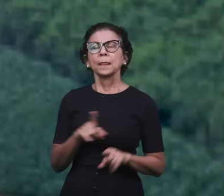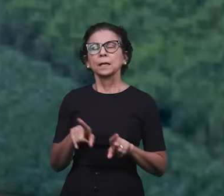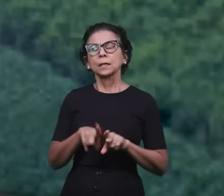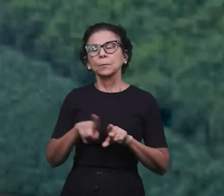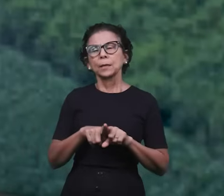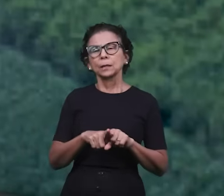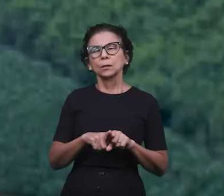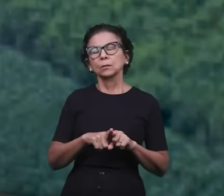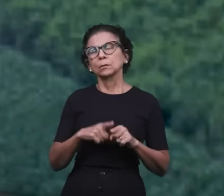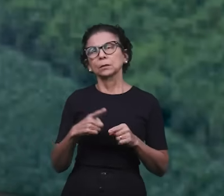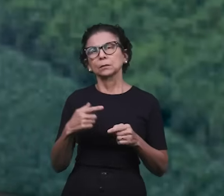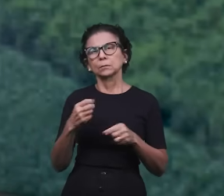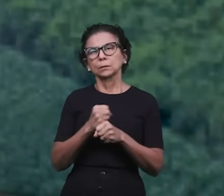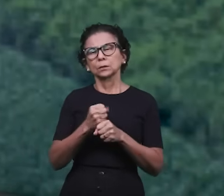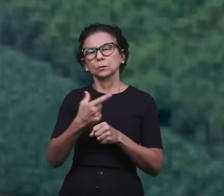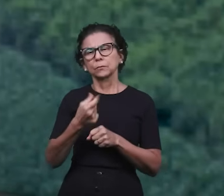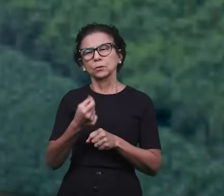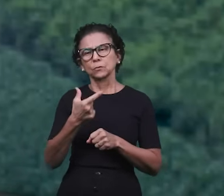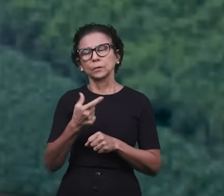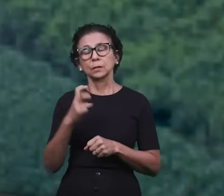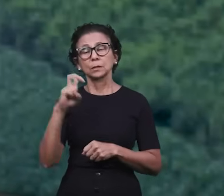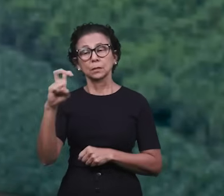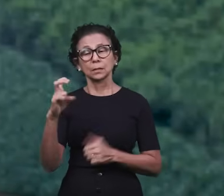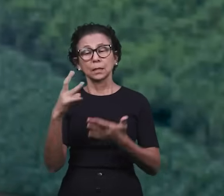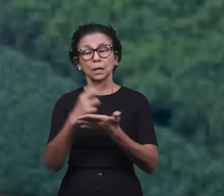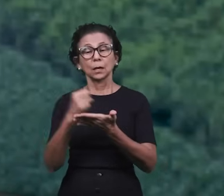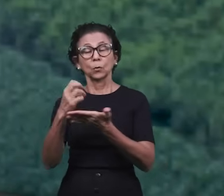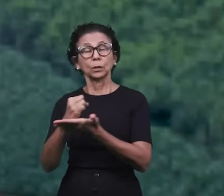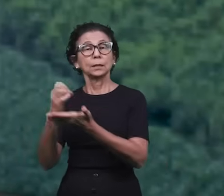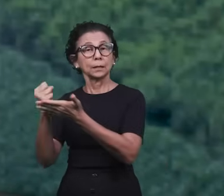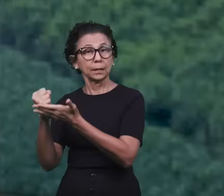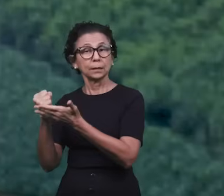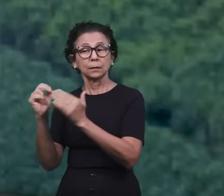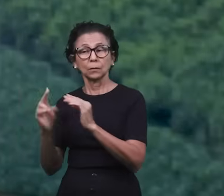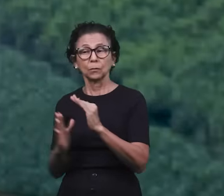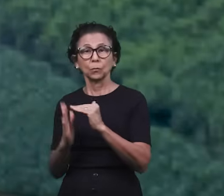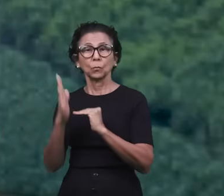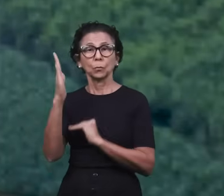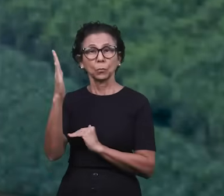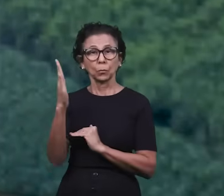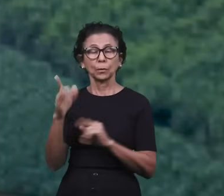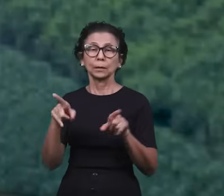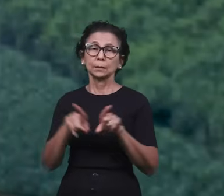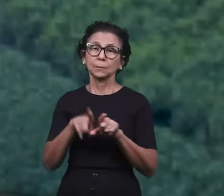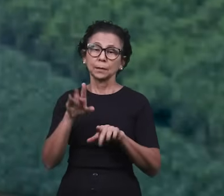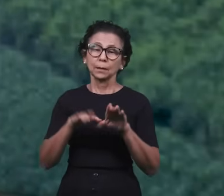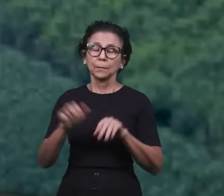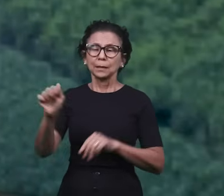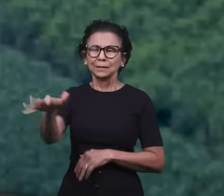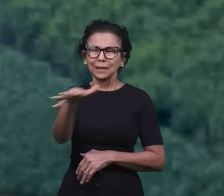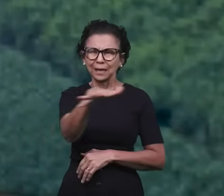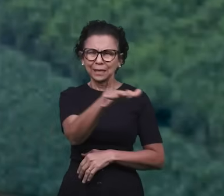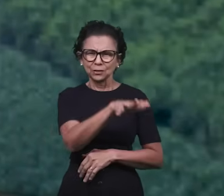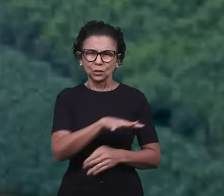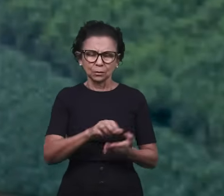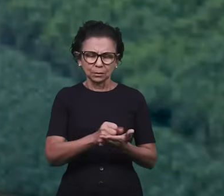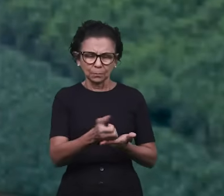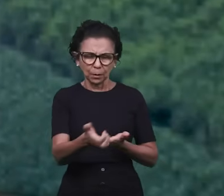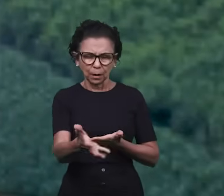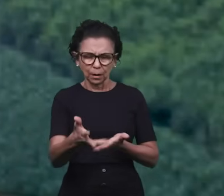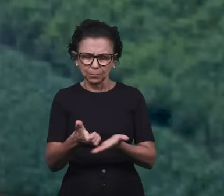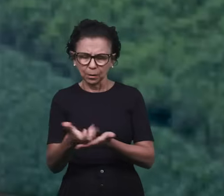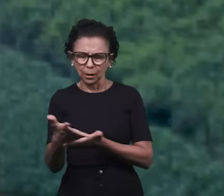essa primeira turma é para aqueles que poderão fazer a parte prática no sítio Esperança, que fica em Serra, Espírito